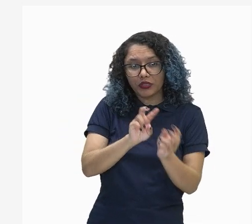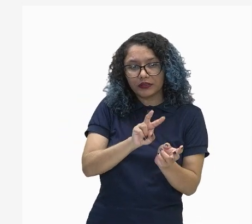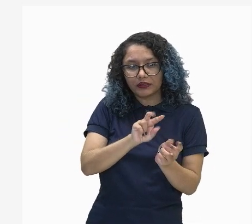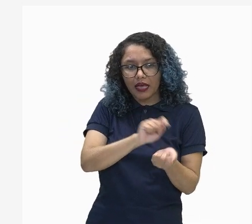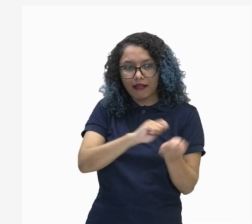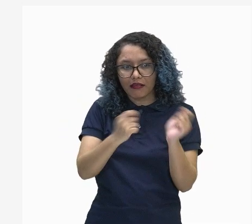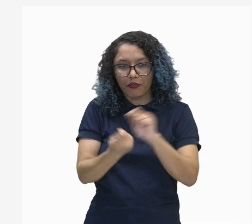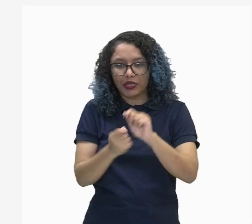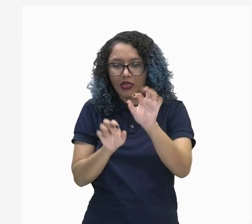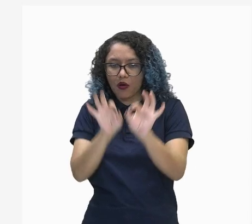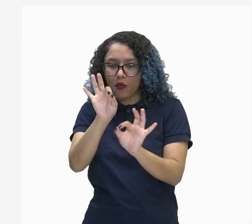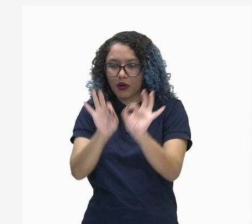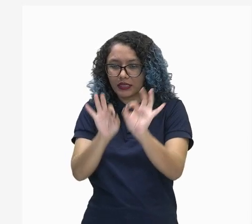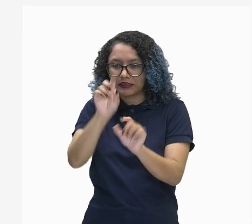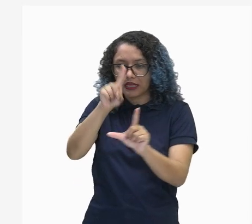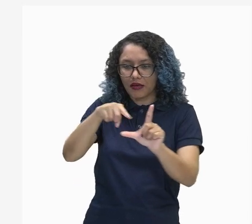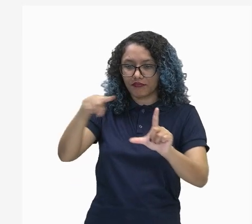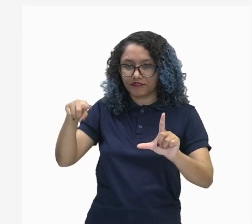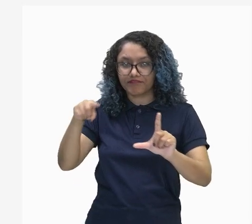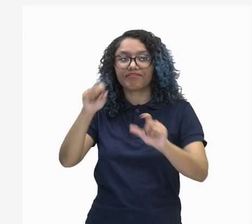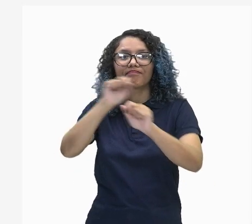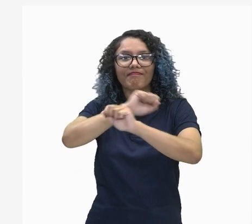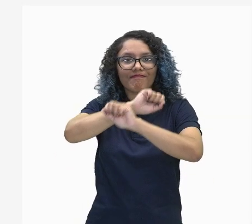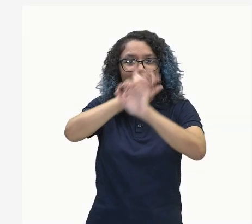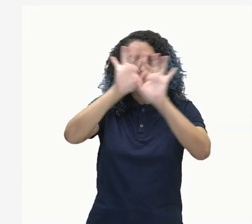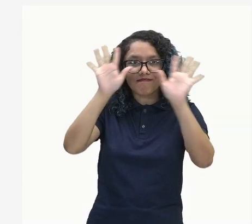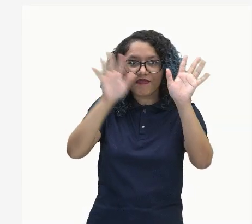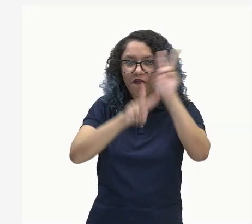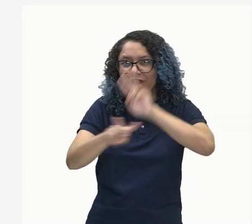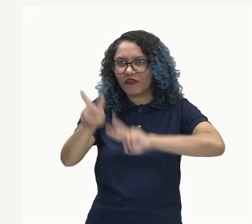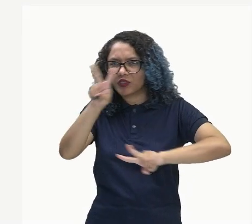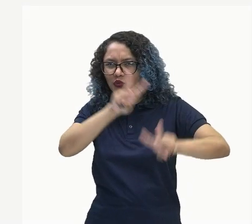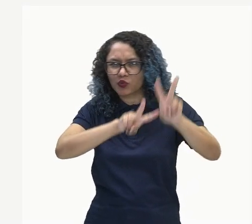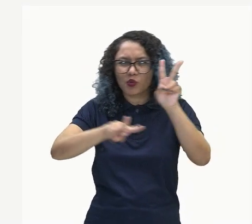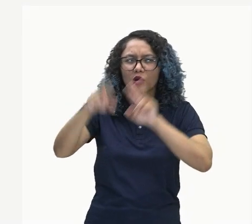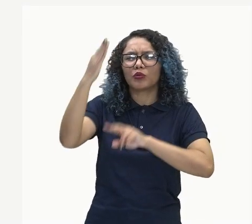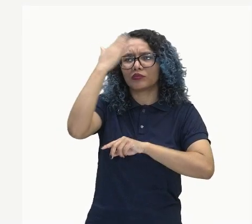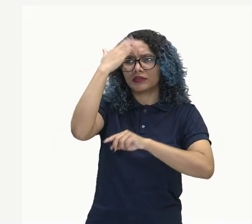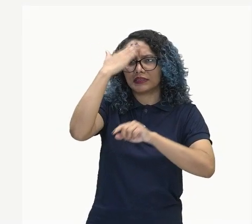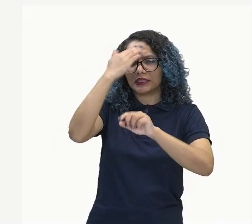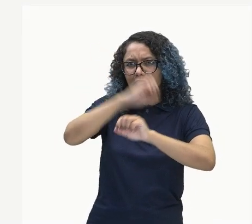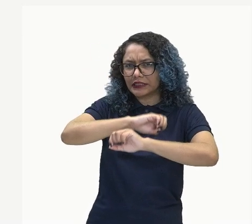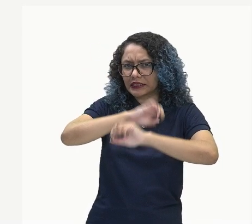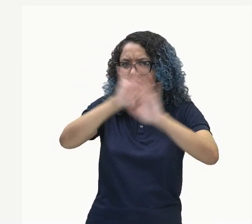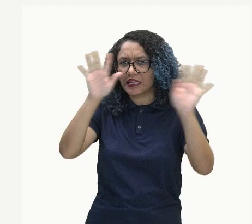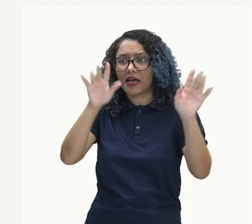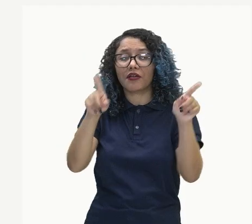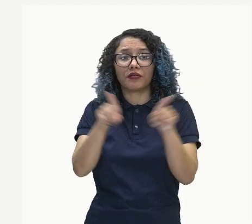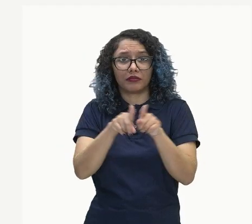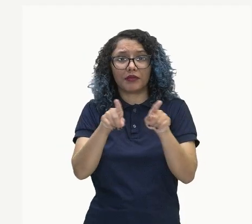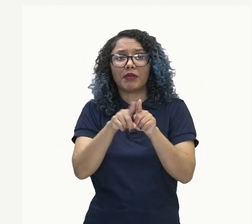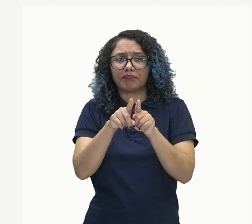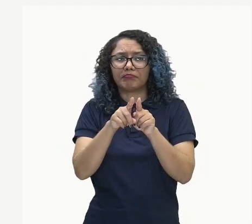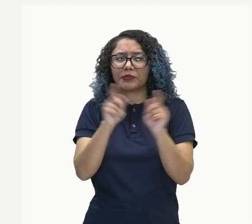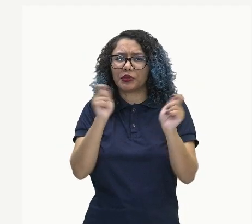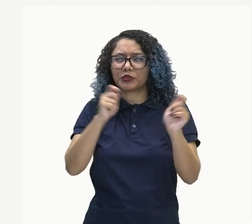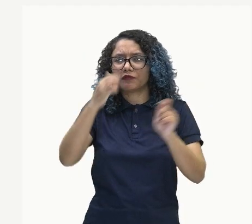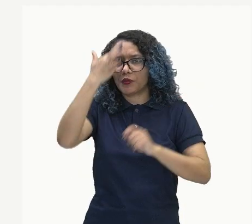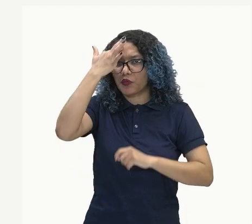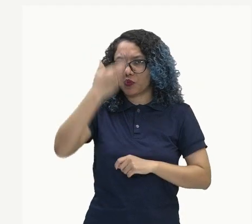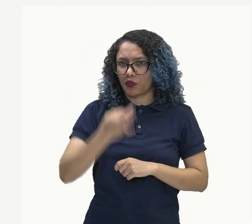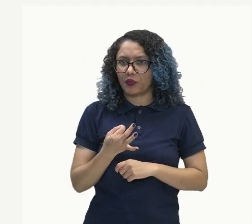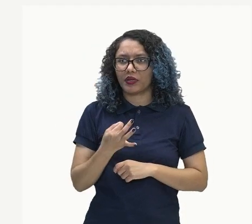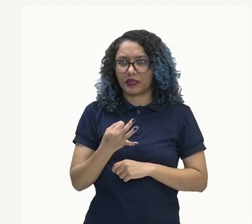gráficos, isso fica melhor, não é? Visualmente, e também isso facilita a compreensão, que é o